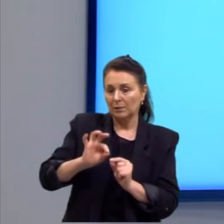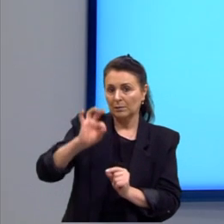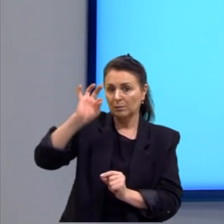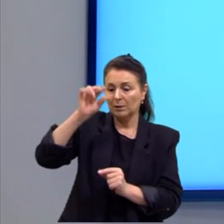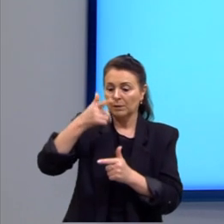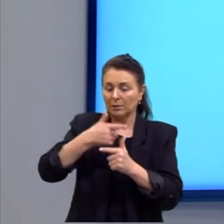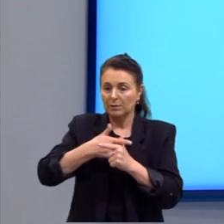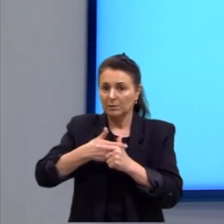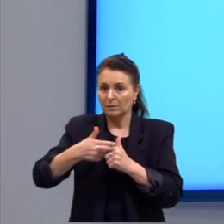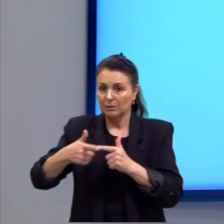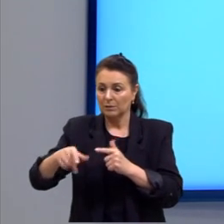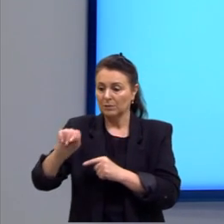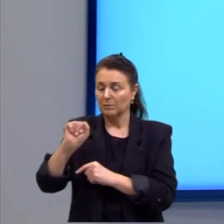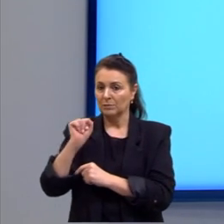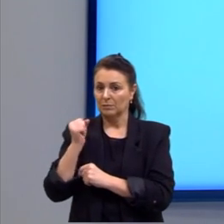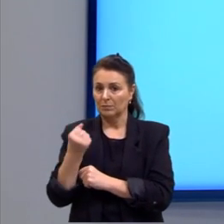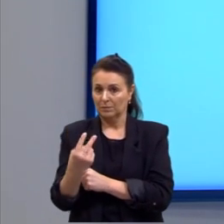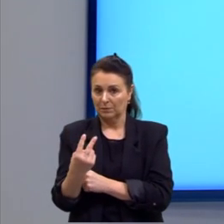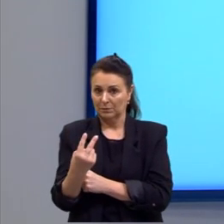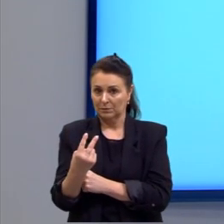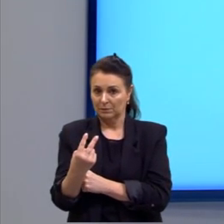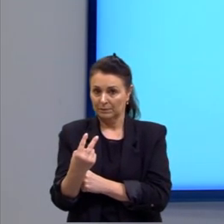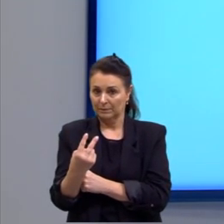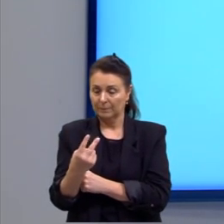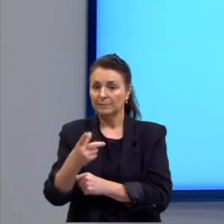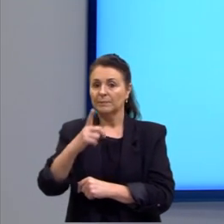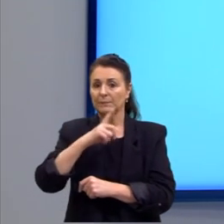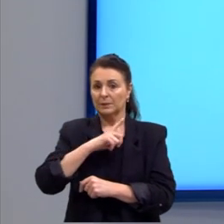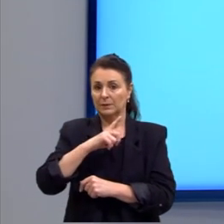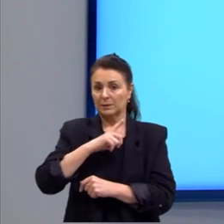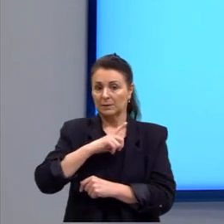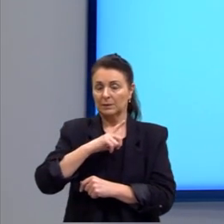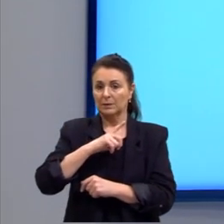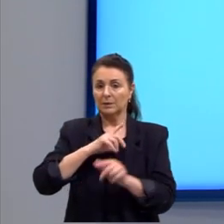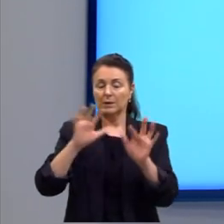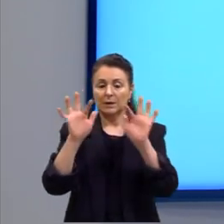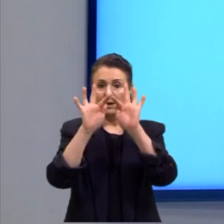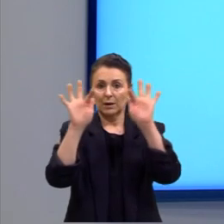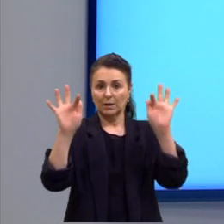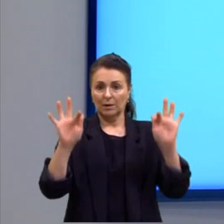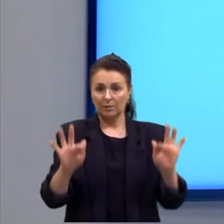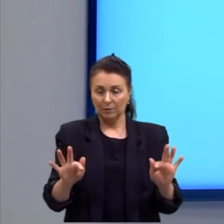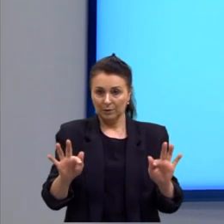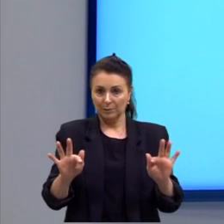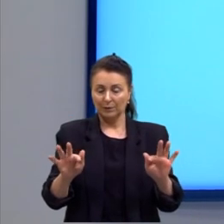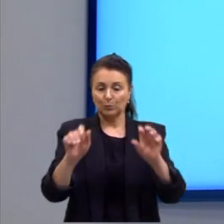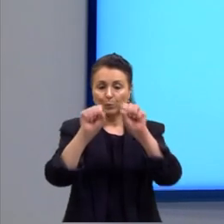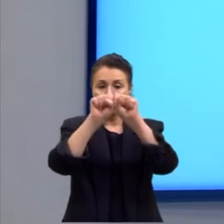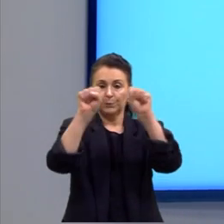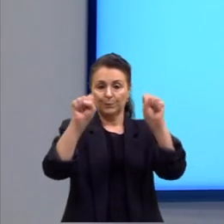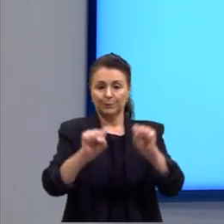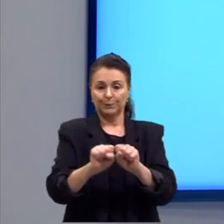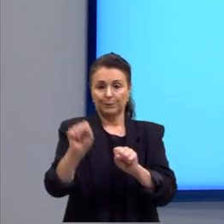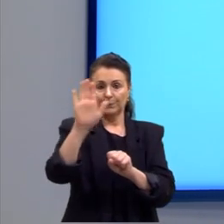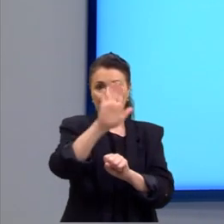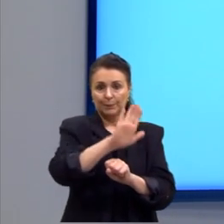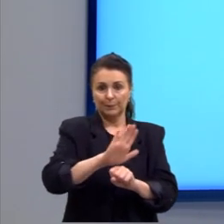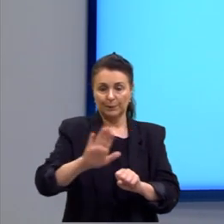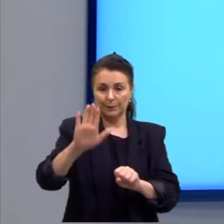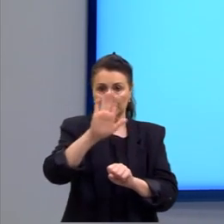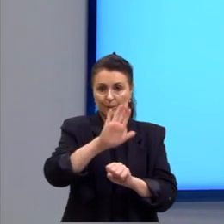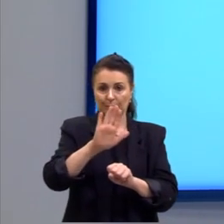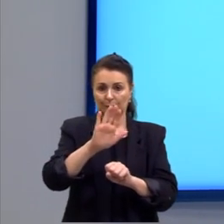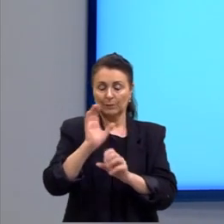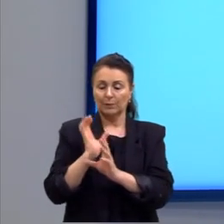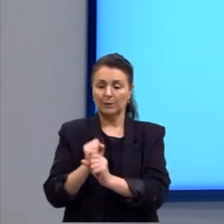e dividimos por dois então aí vocês tem a fórmula de perímetro e área para um trapézio